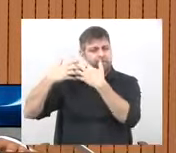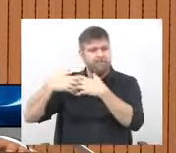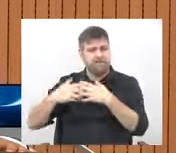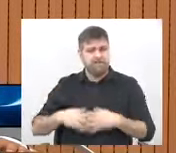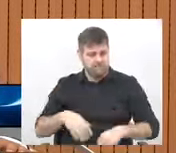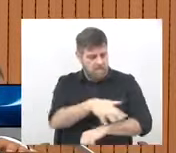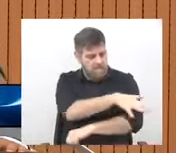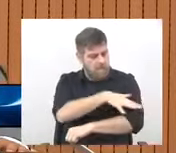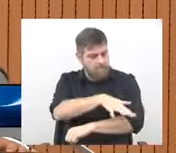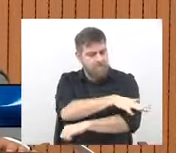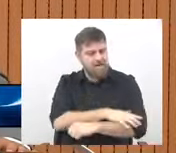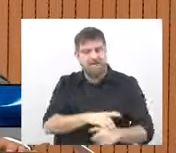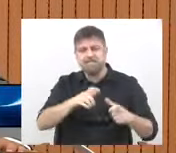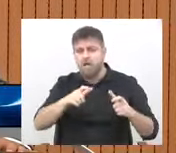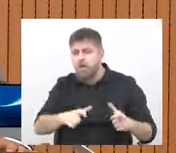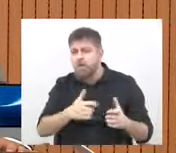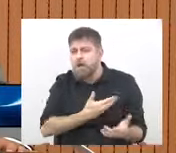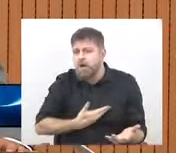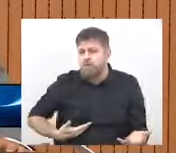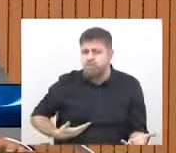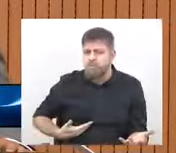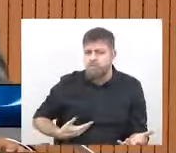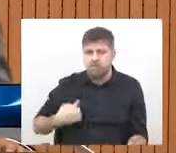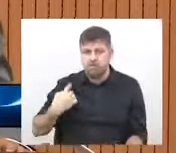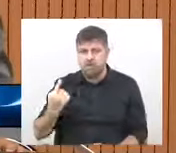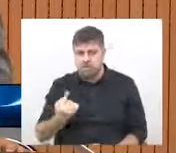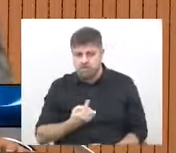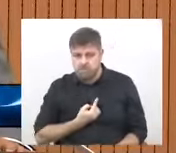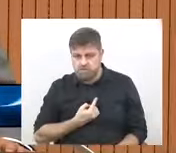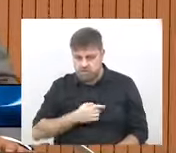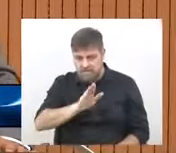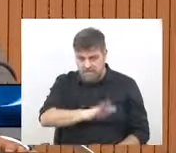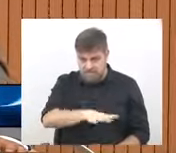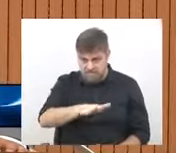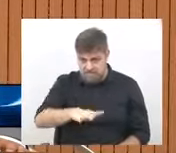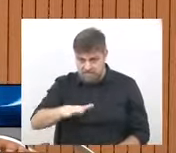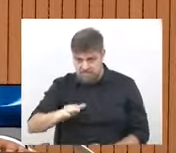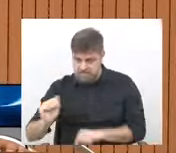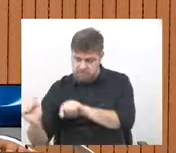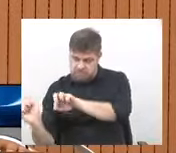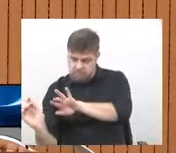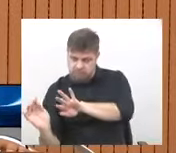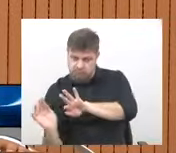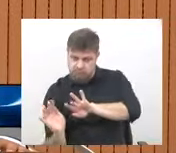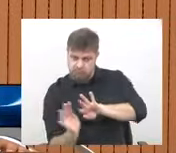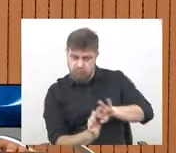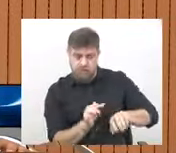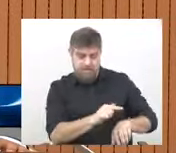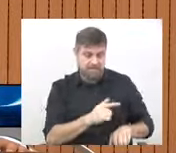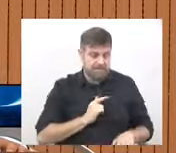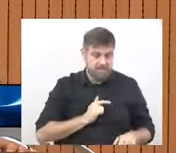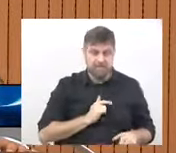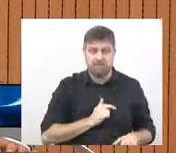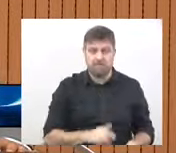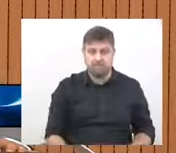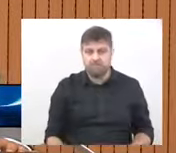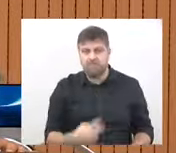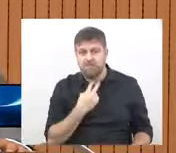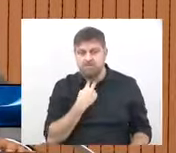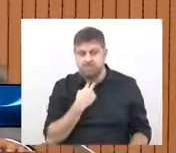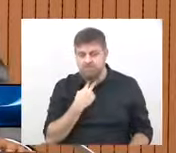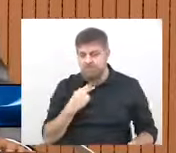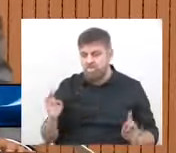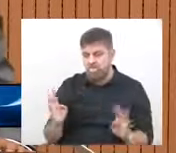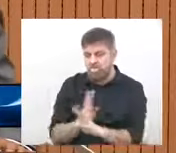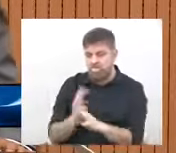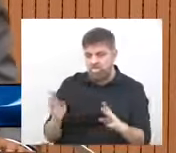de algum equipamento que você coloca, você está pegando aquelas crianças, levando para algum lugar, tendo o que fazer naquele lugar, vai deixar de ficar